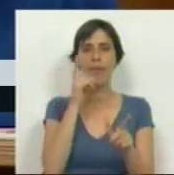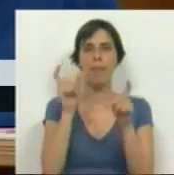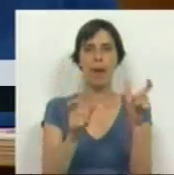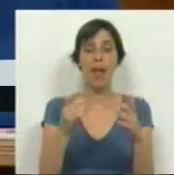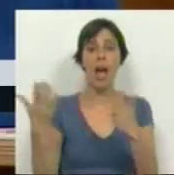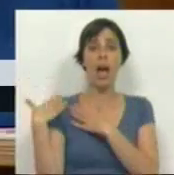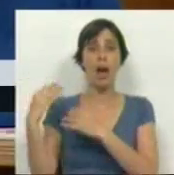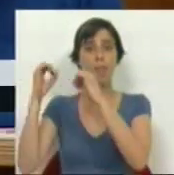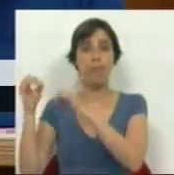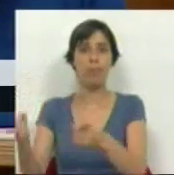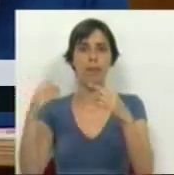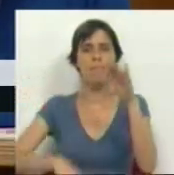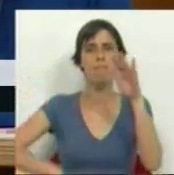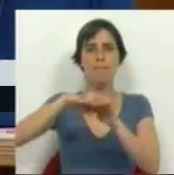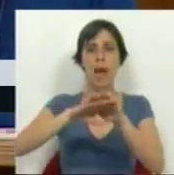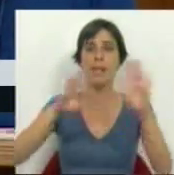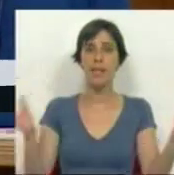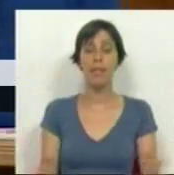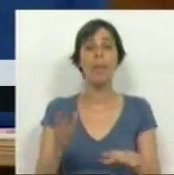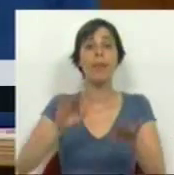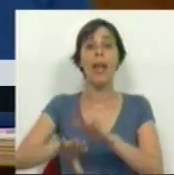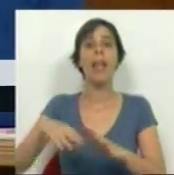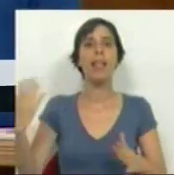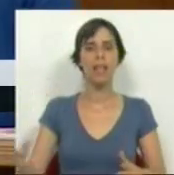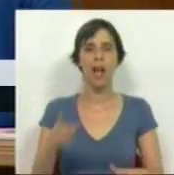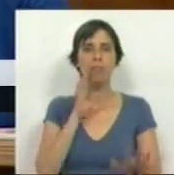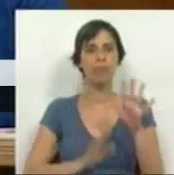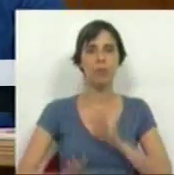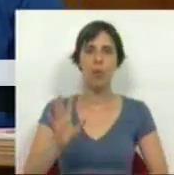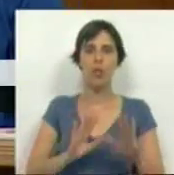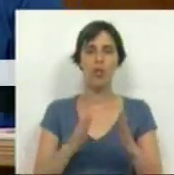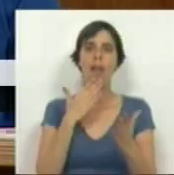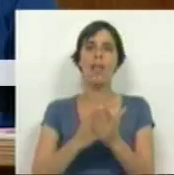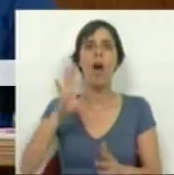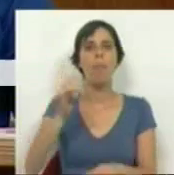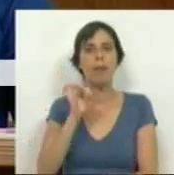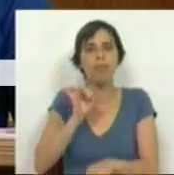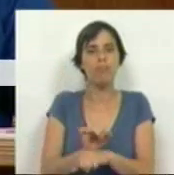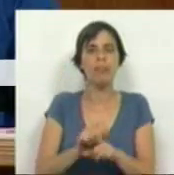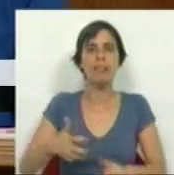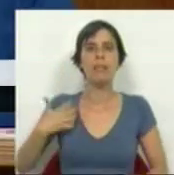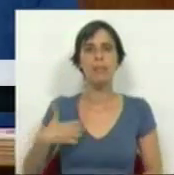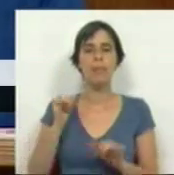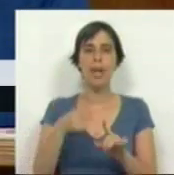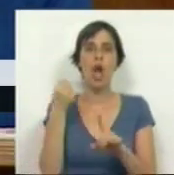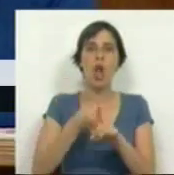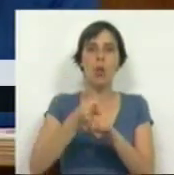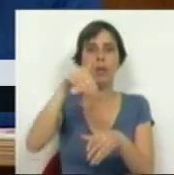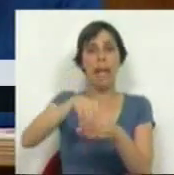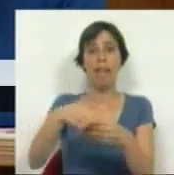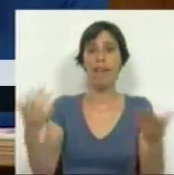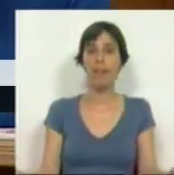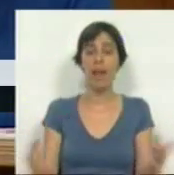palavras: irresponsabilidade máxima. A direita não hesitou em tornar o país refém das suas birras e lutas